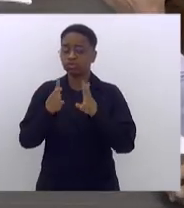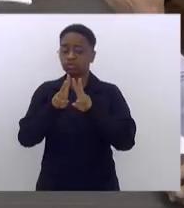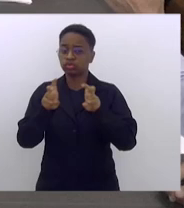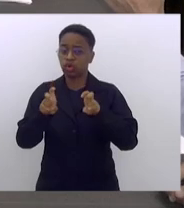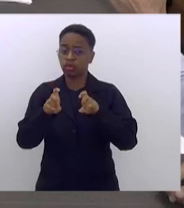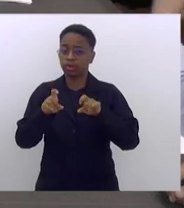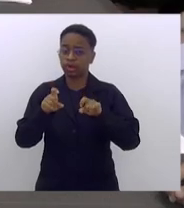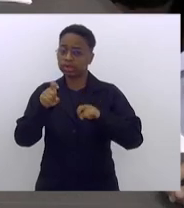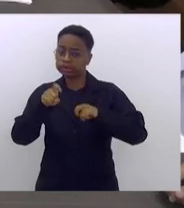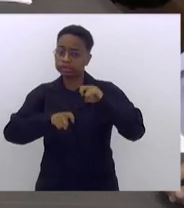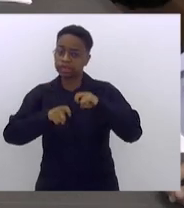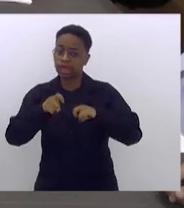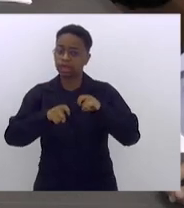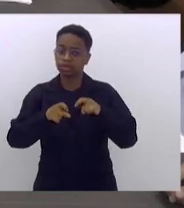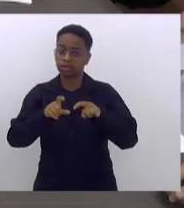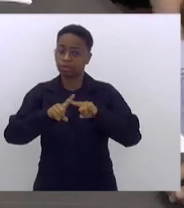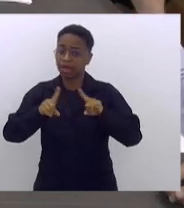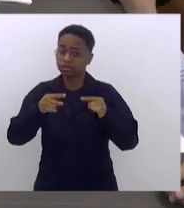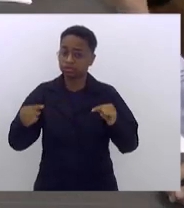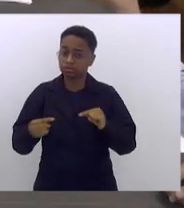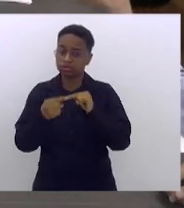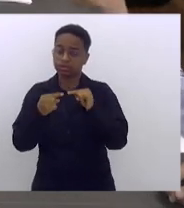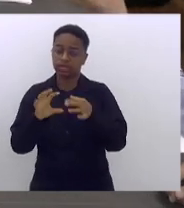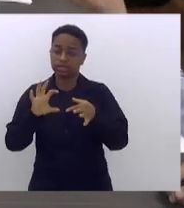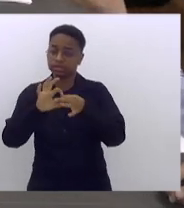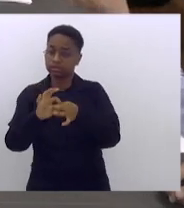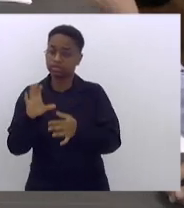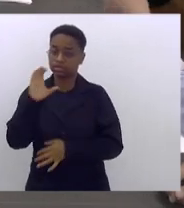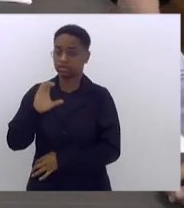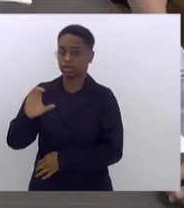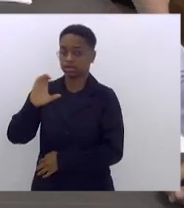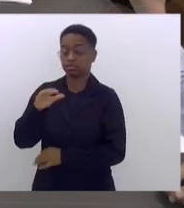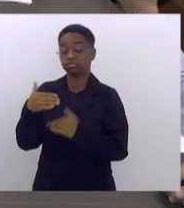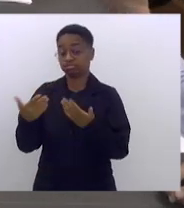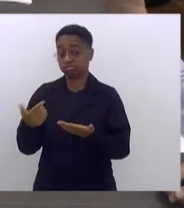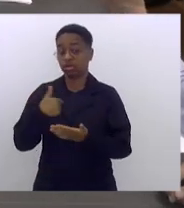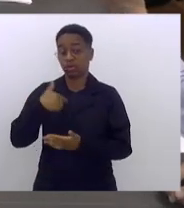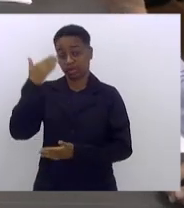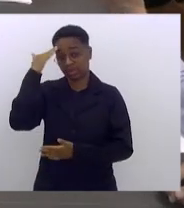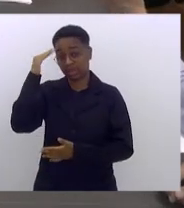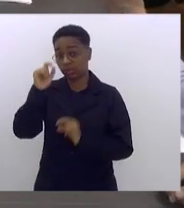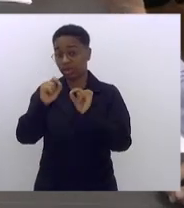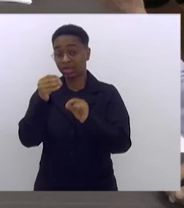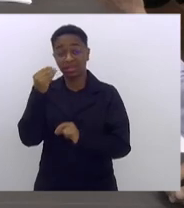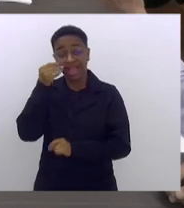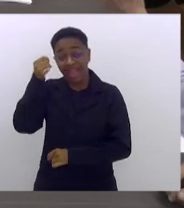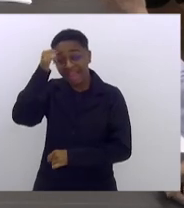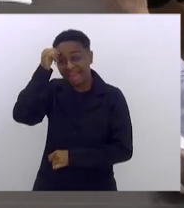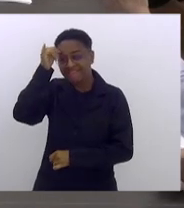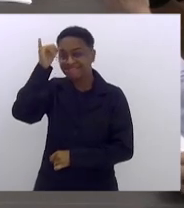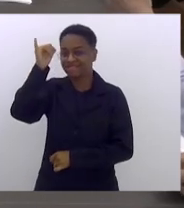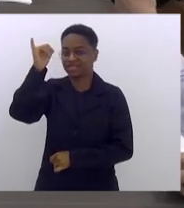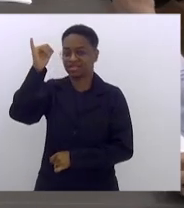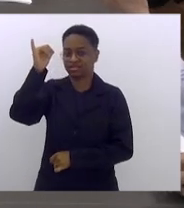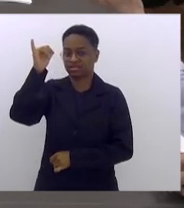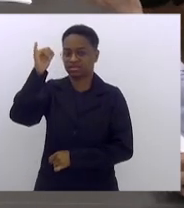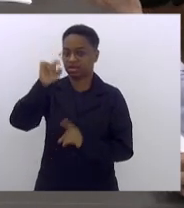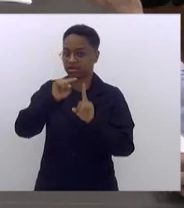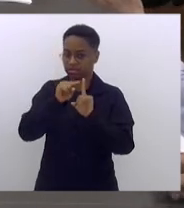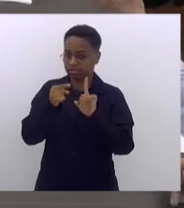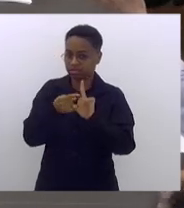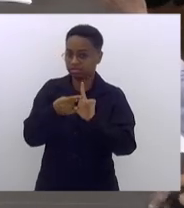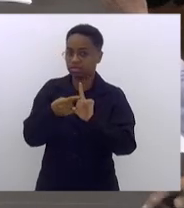obviamente, não é, entendo eu, que uma aula científica, até para prevenção, deputado Fred Pacheco, da